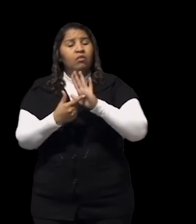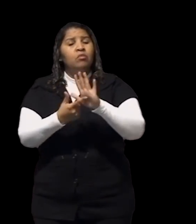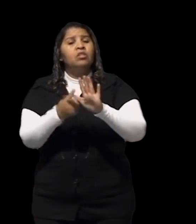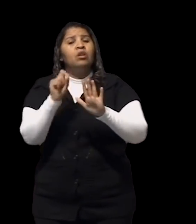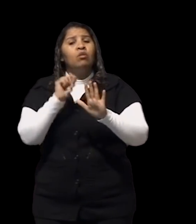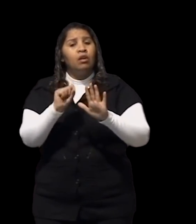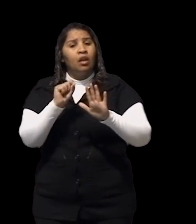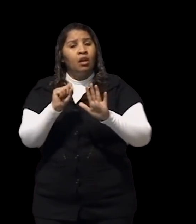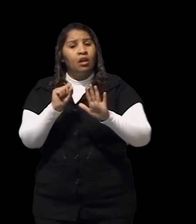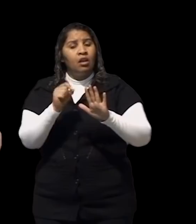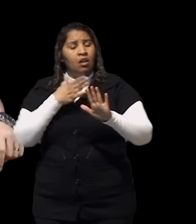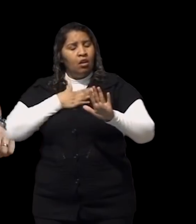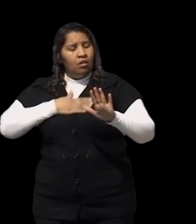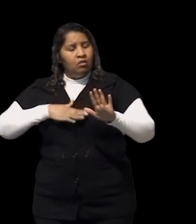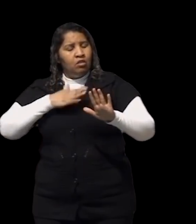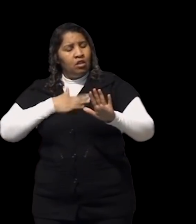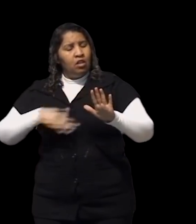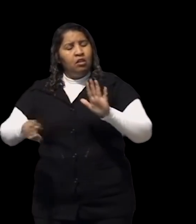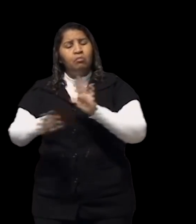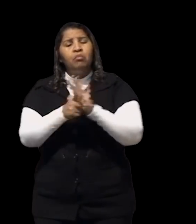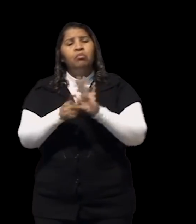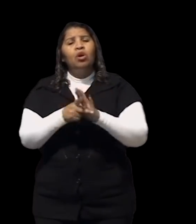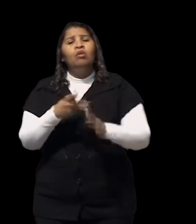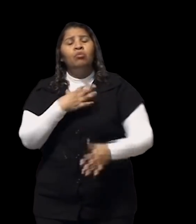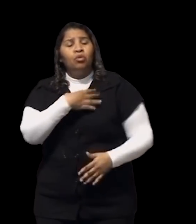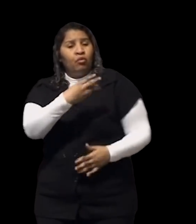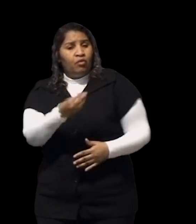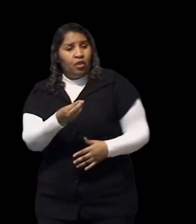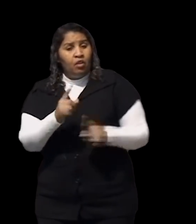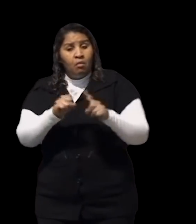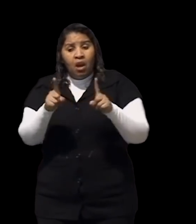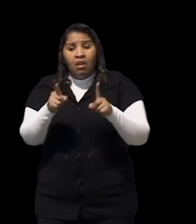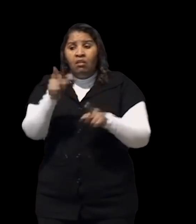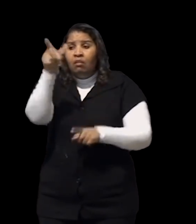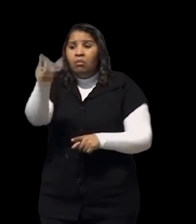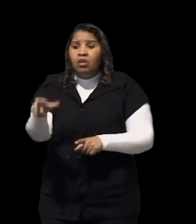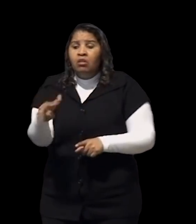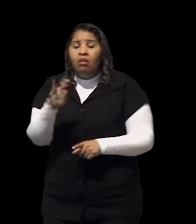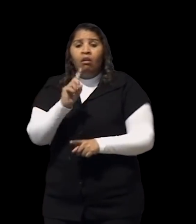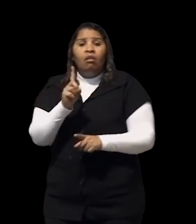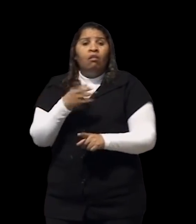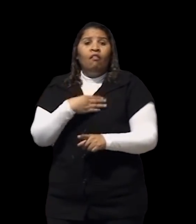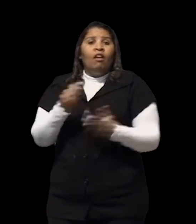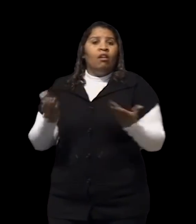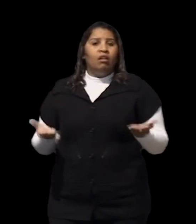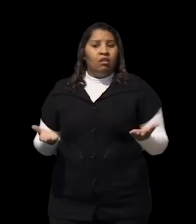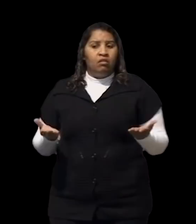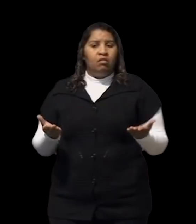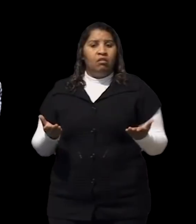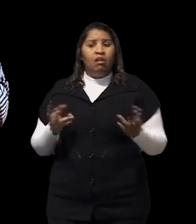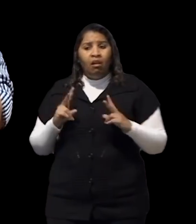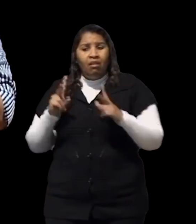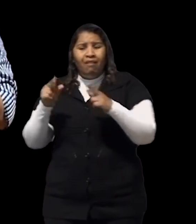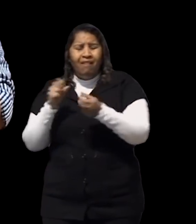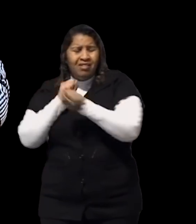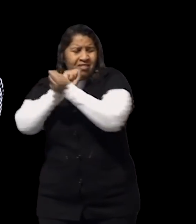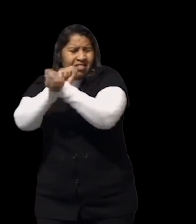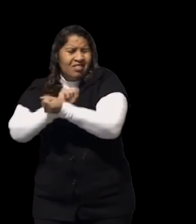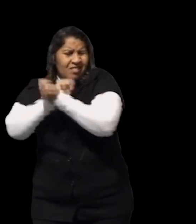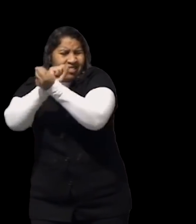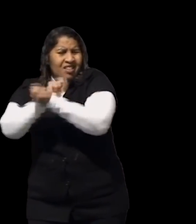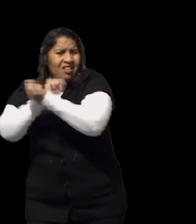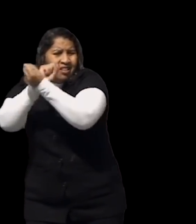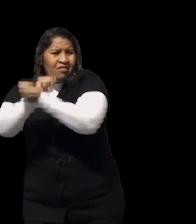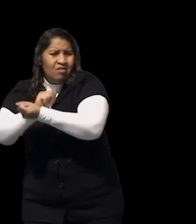filhos mas aqueles que não são filhos Eles são como escravos que tem fardos pesados para trabalhar em